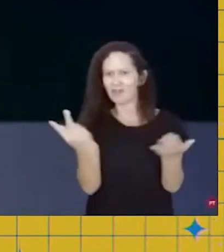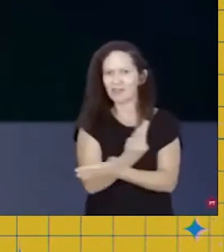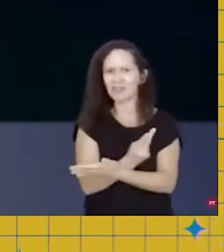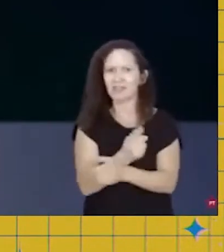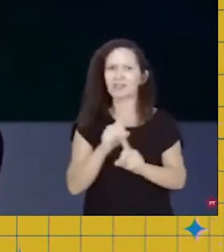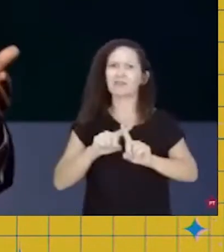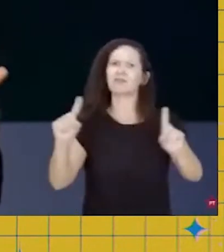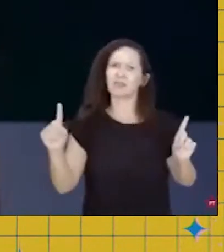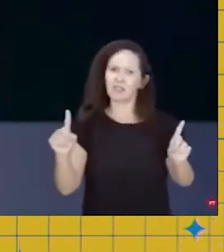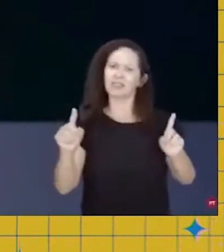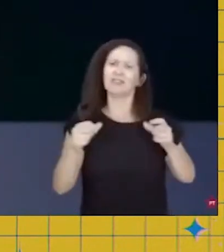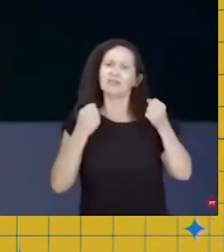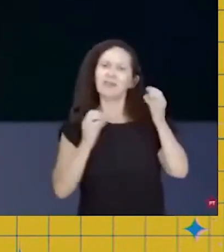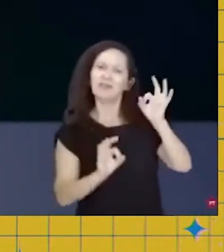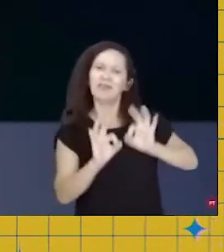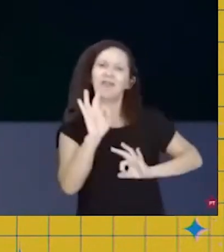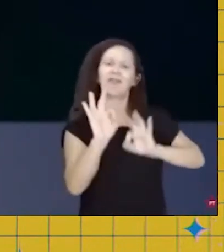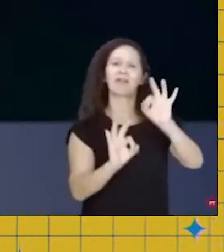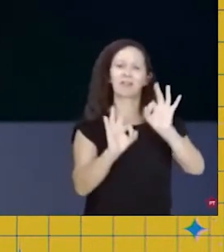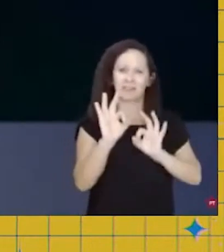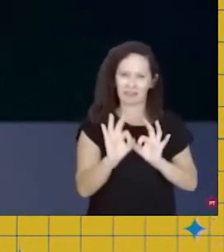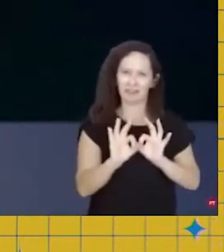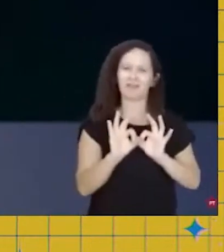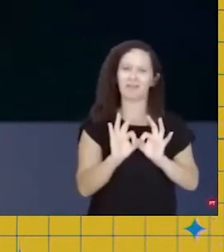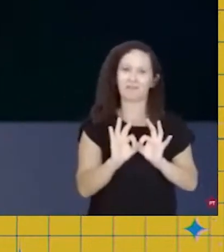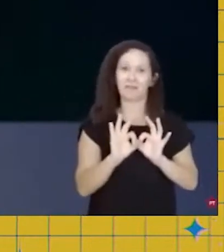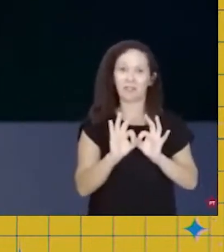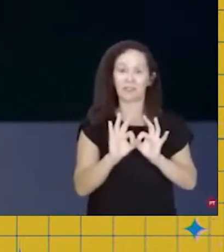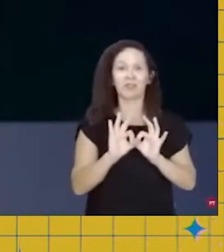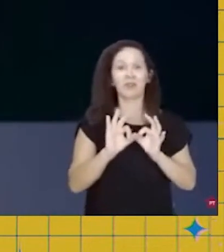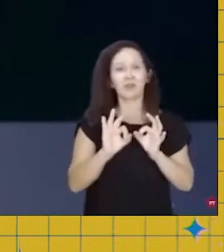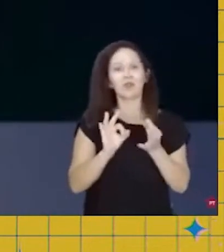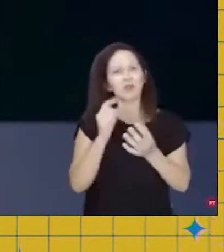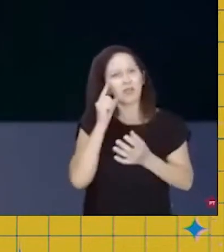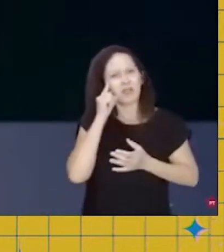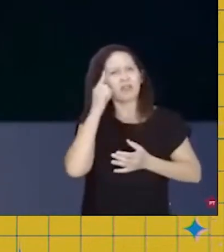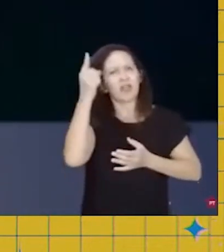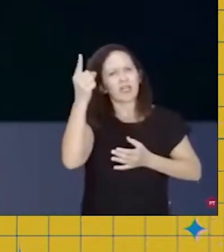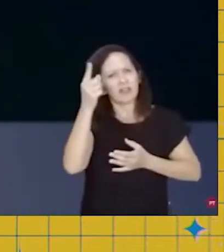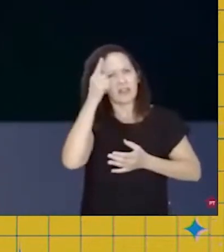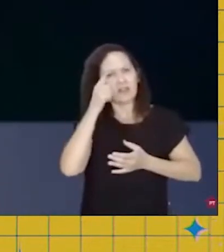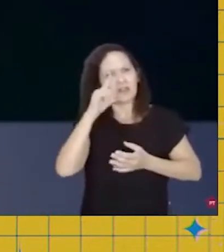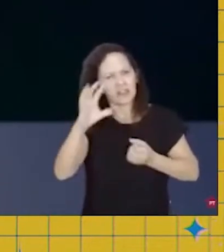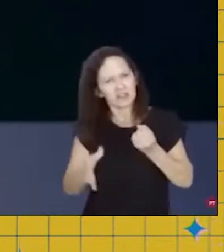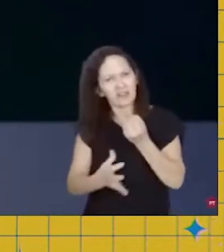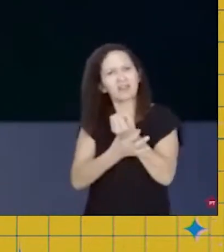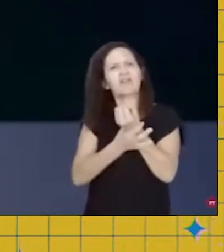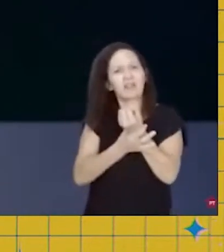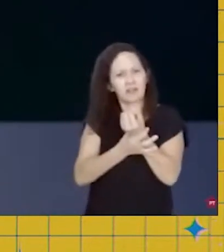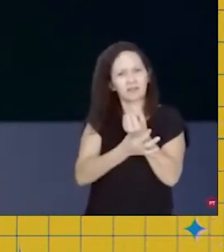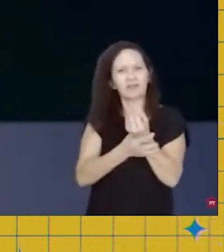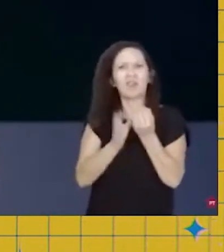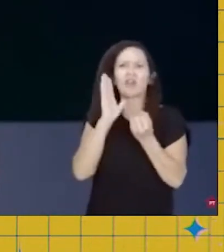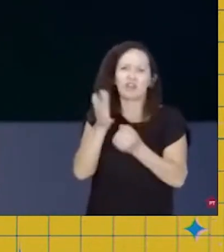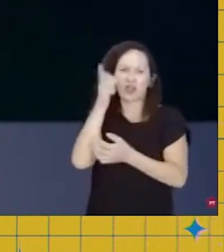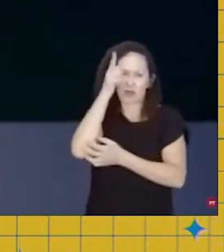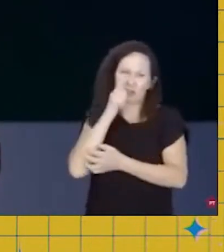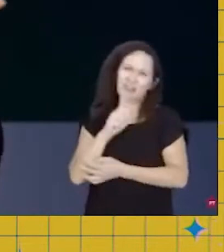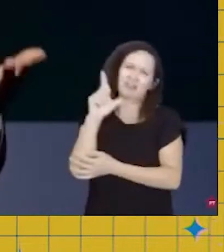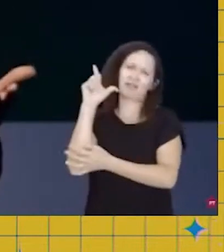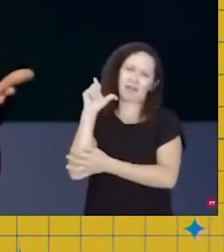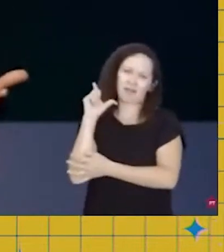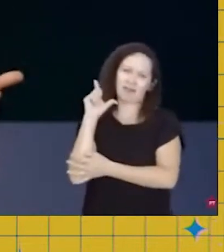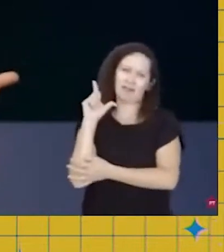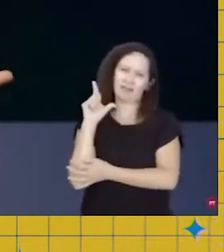ser compatibilizado com trajetória sustentáveis Eu repito nós já fizemos isso eu participei de um